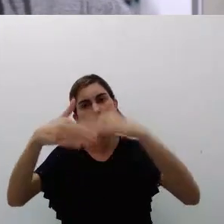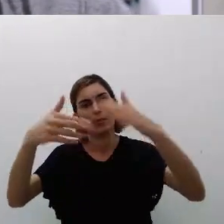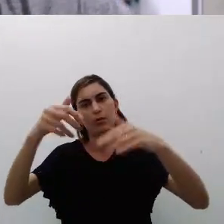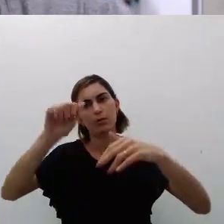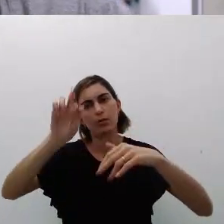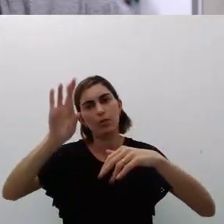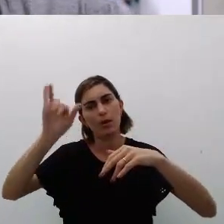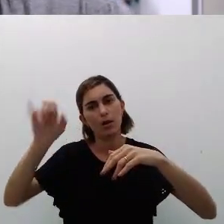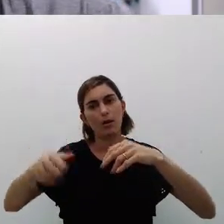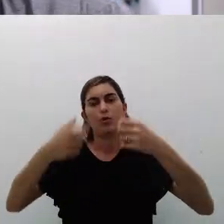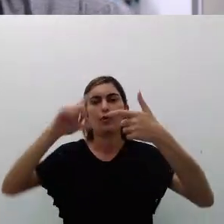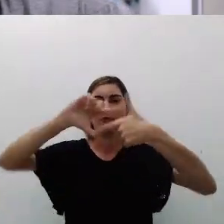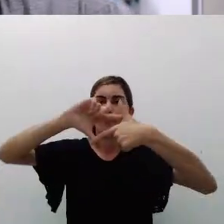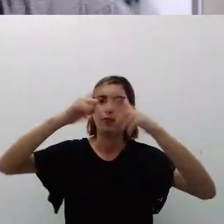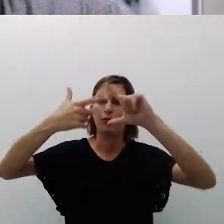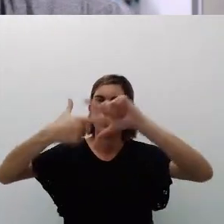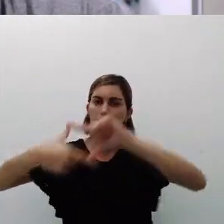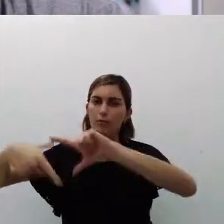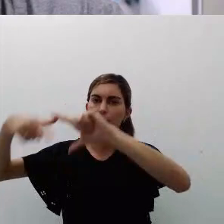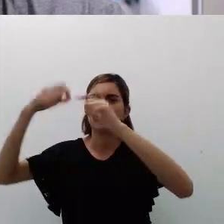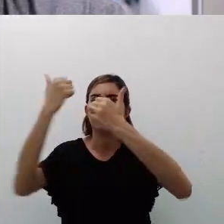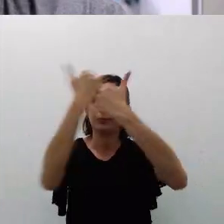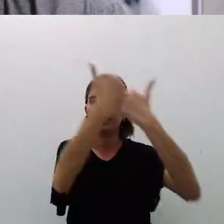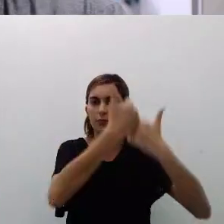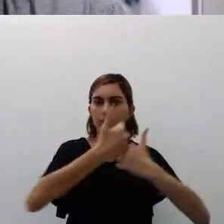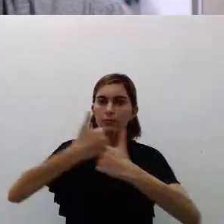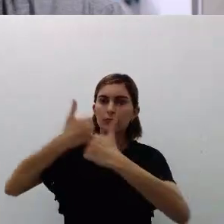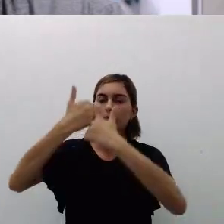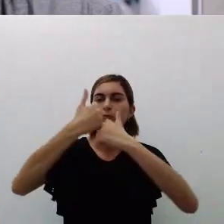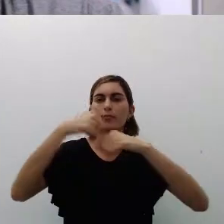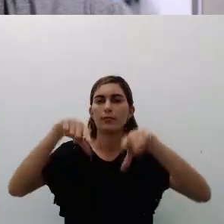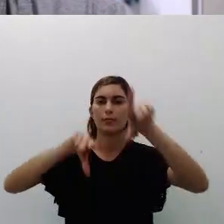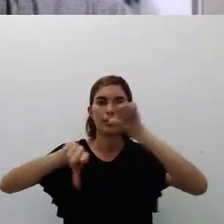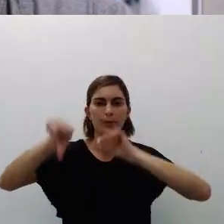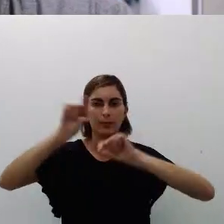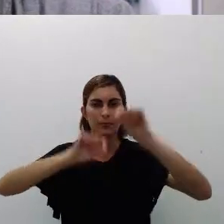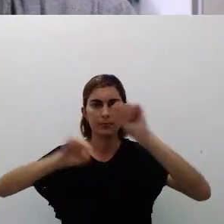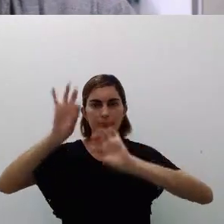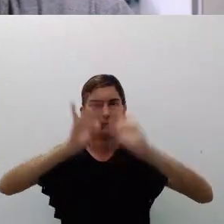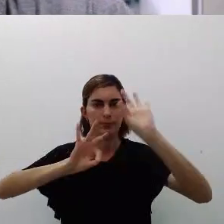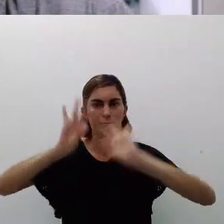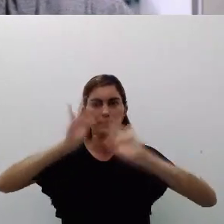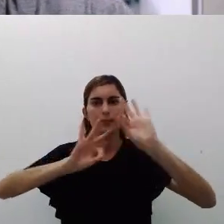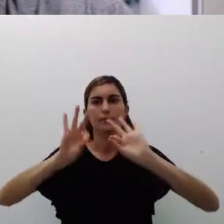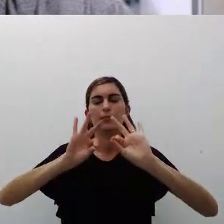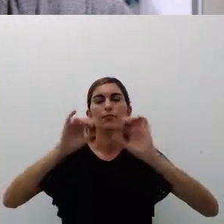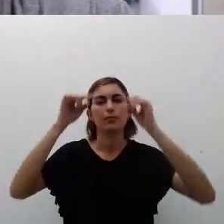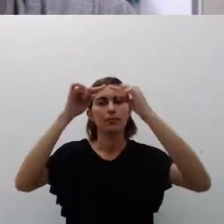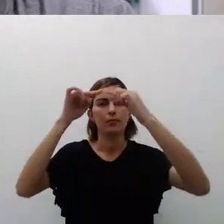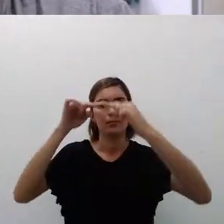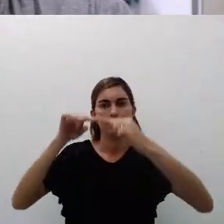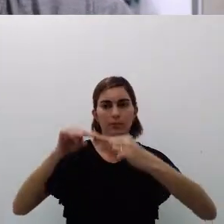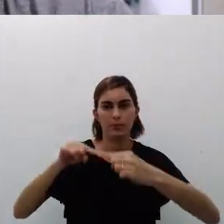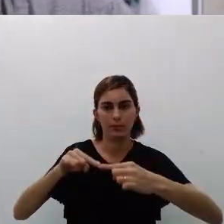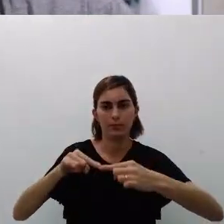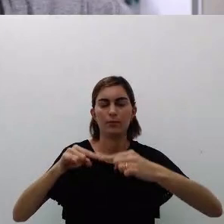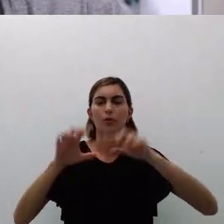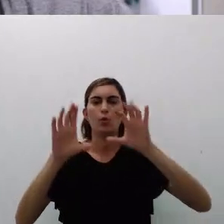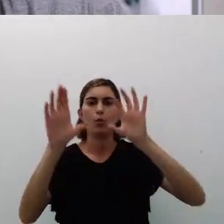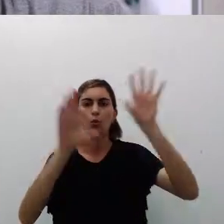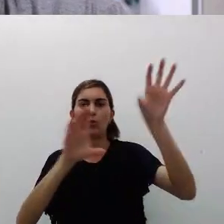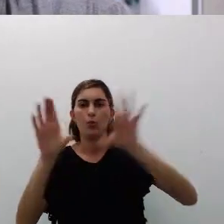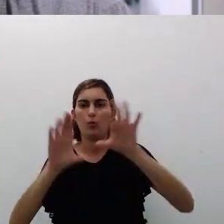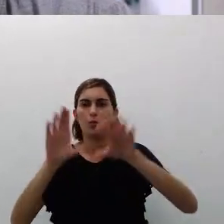vai delinear as formas de acordo com a configuração real que ela tem,